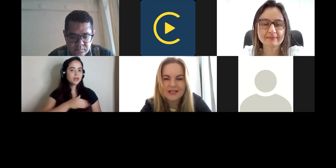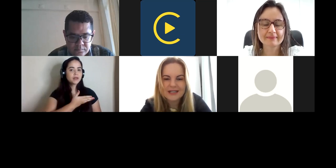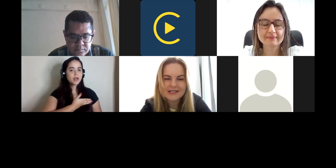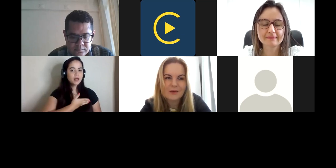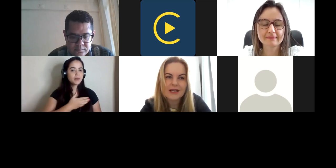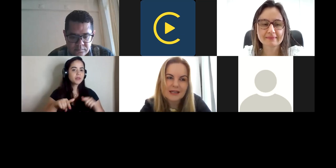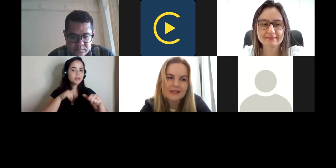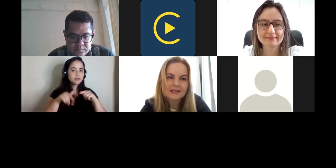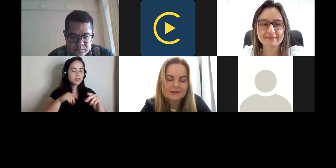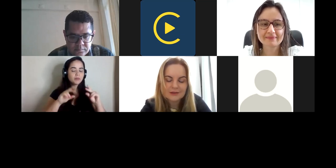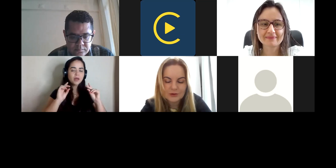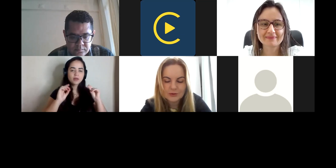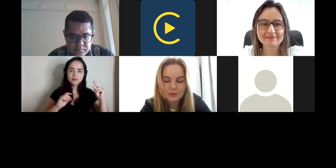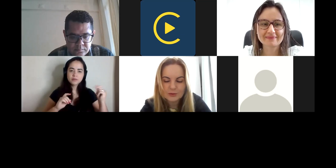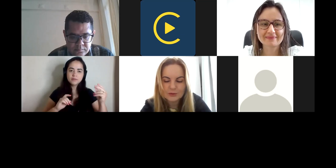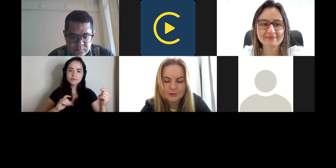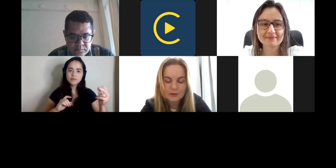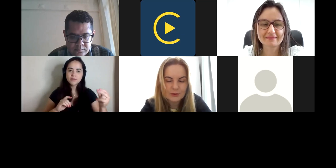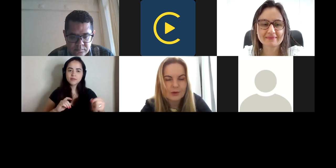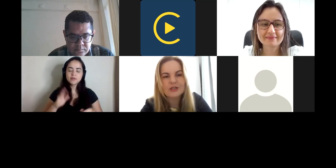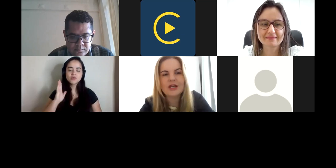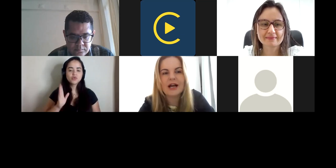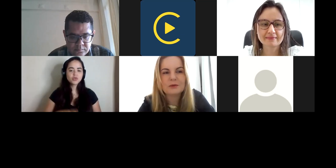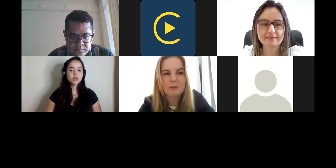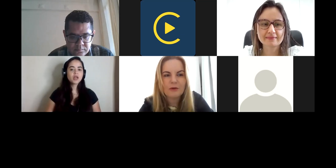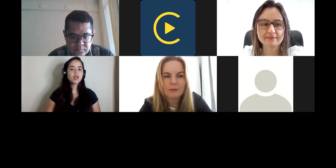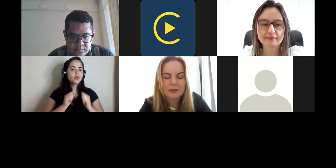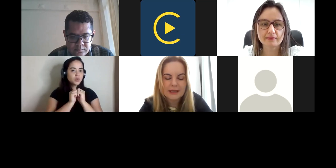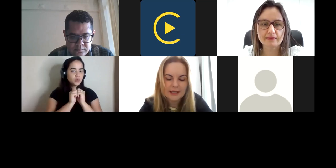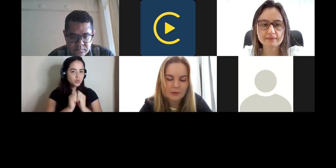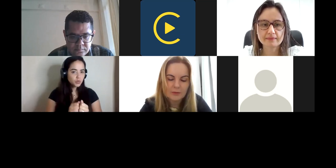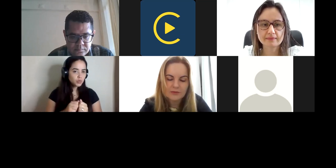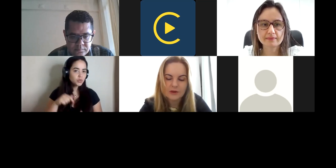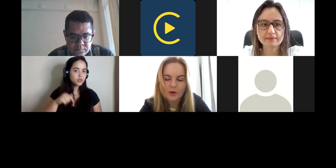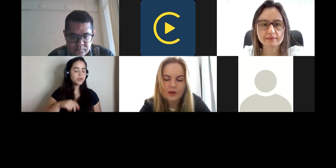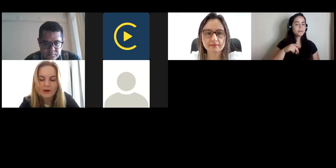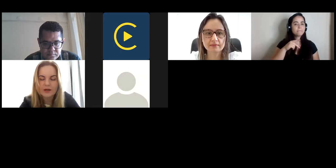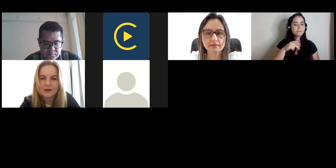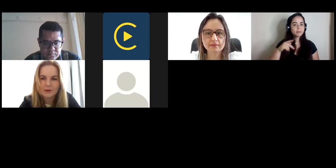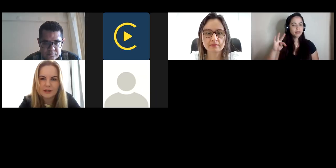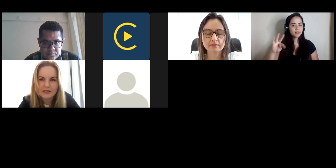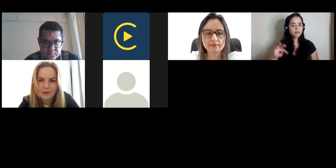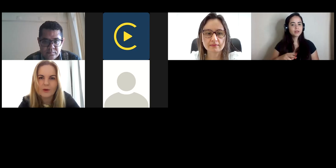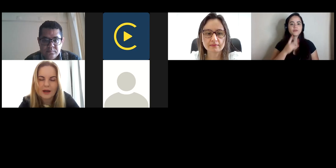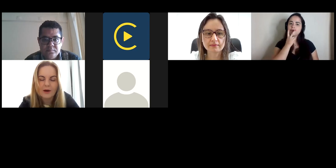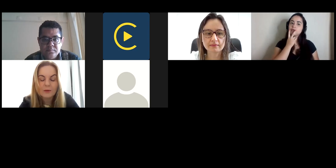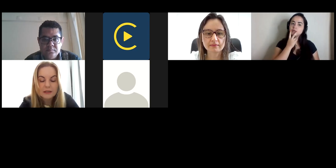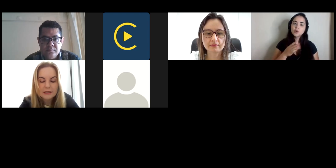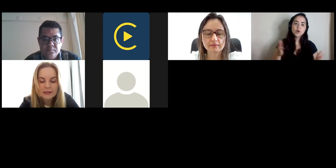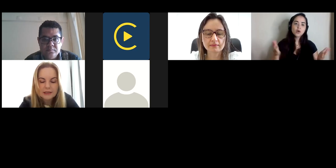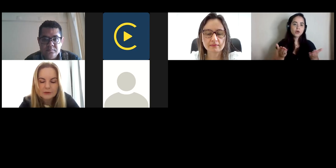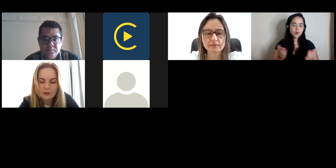na coordenação aqui junto no colegiado do Prof. EPT do Campus Vitória e agora na coordenação